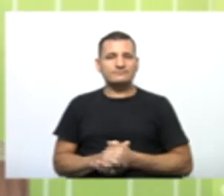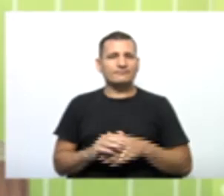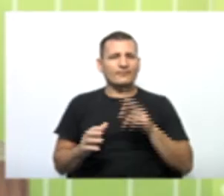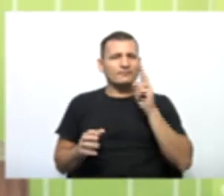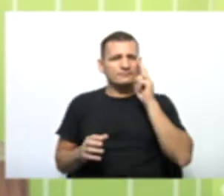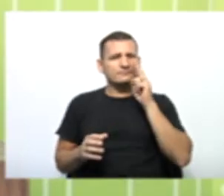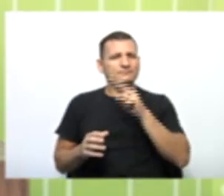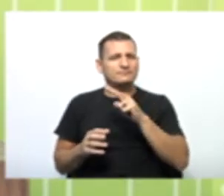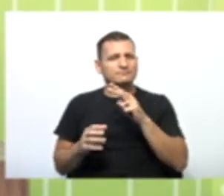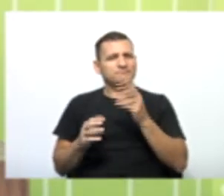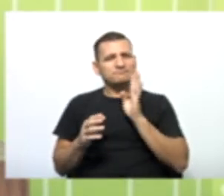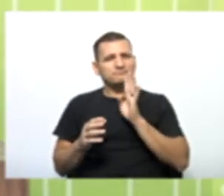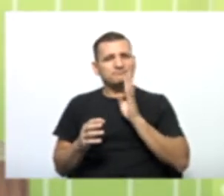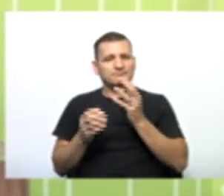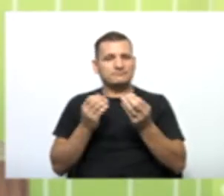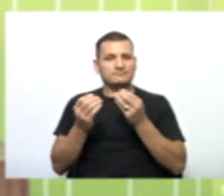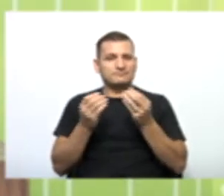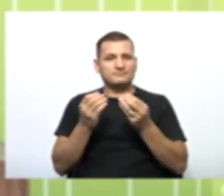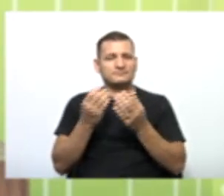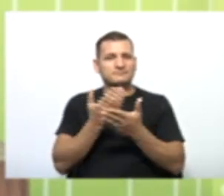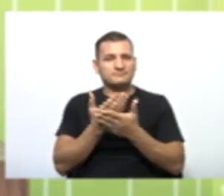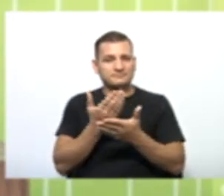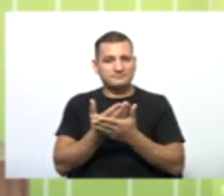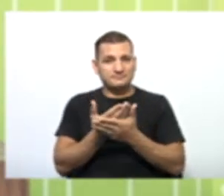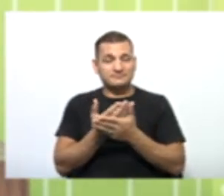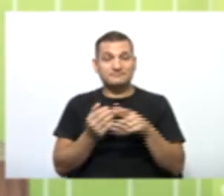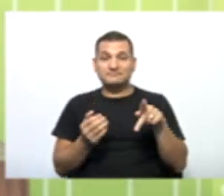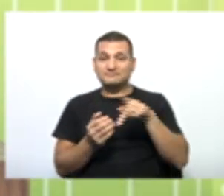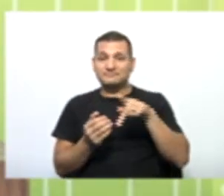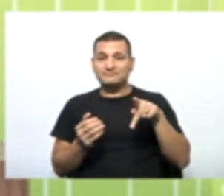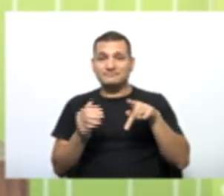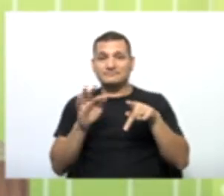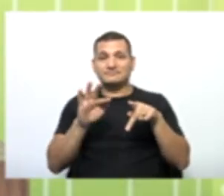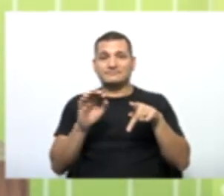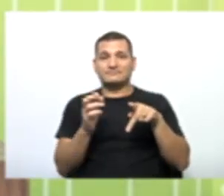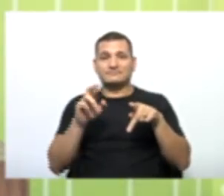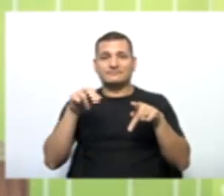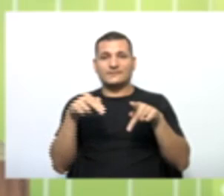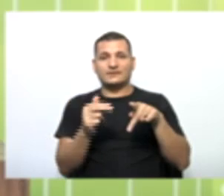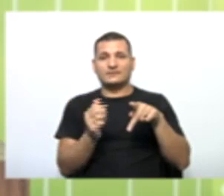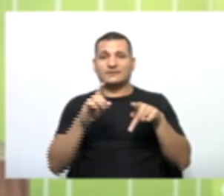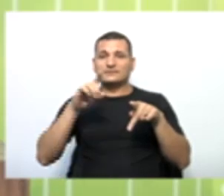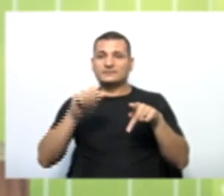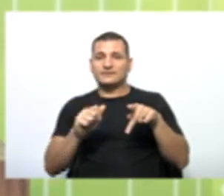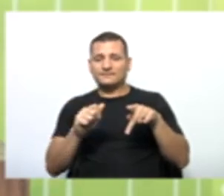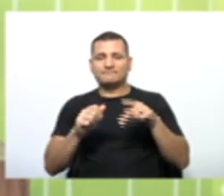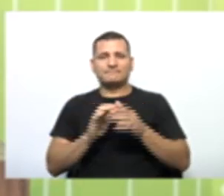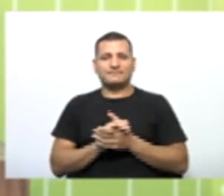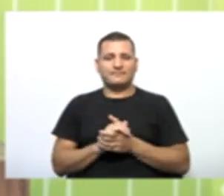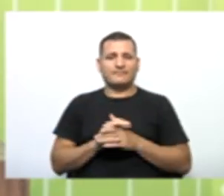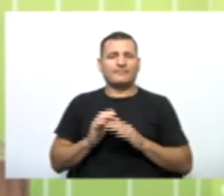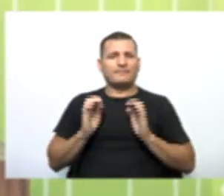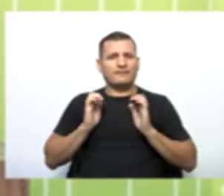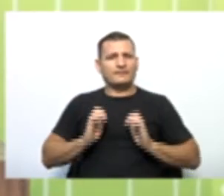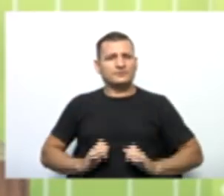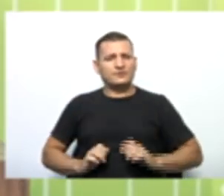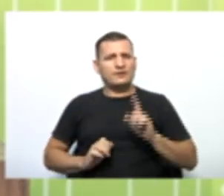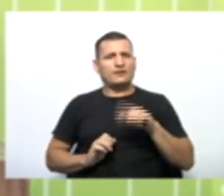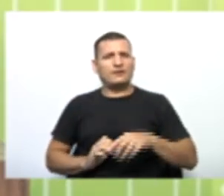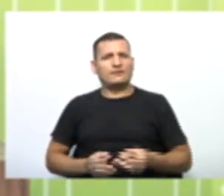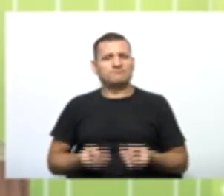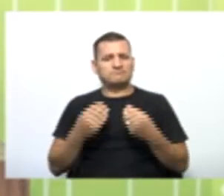só que legal que a gente pôde ver nessa aula. A professora Fernanda nos falava que a ética é aquilo que nos